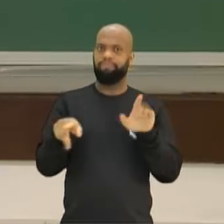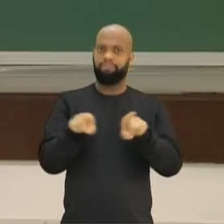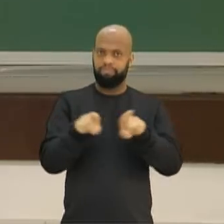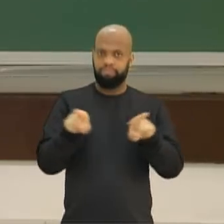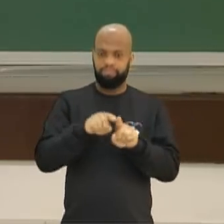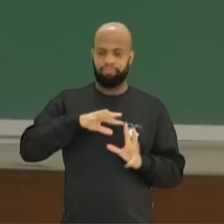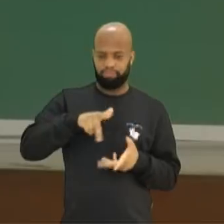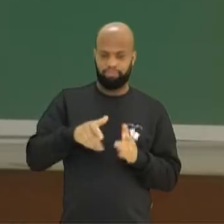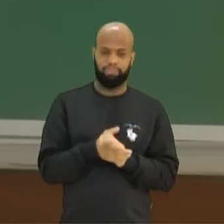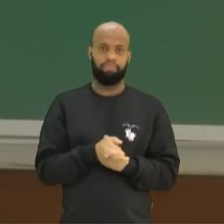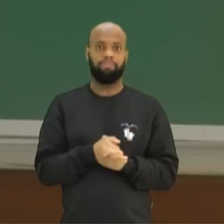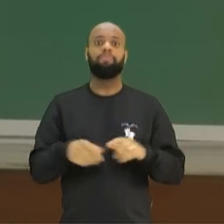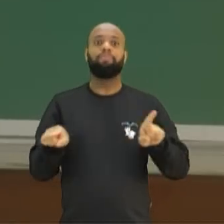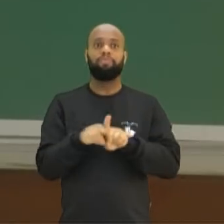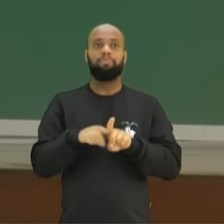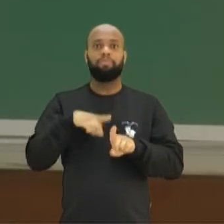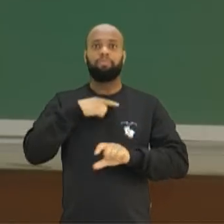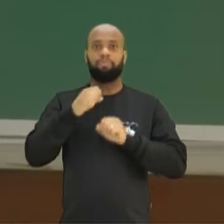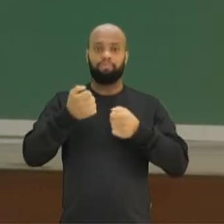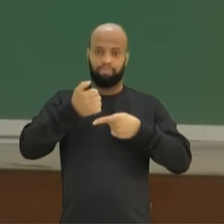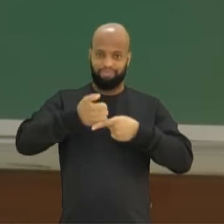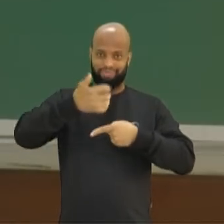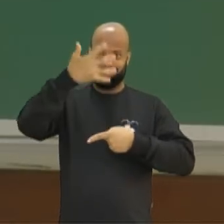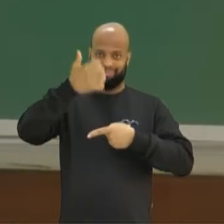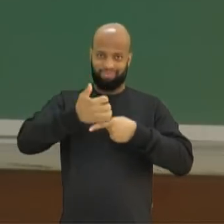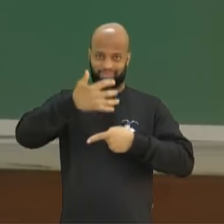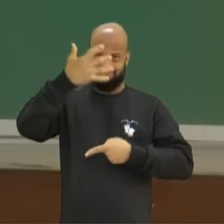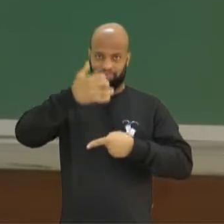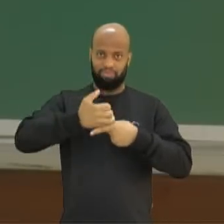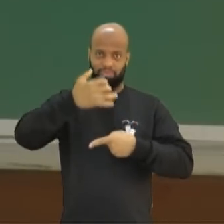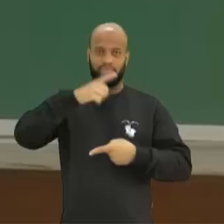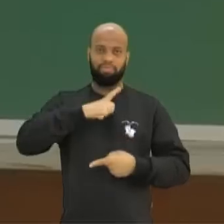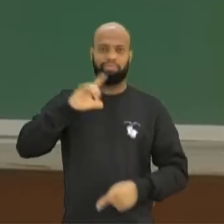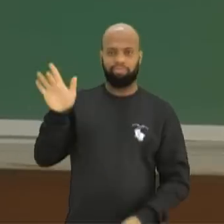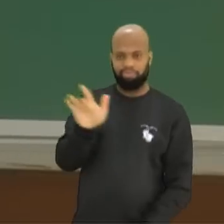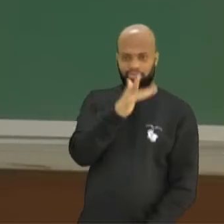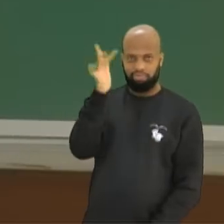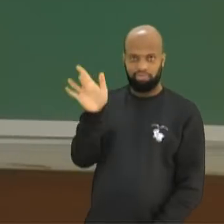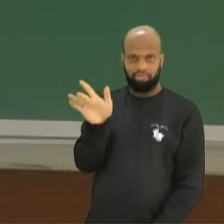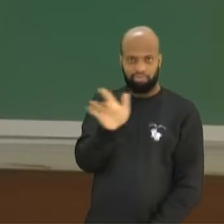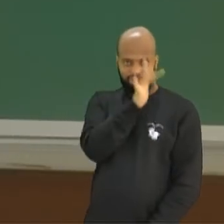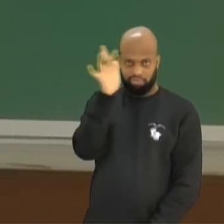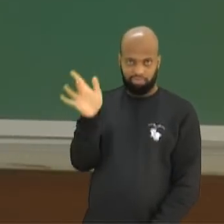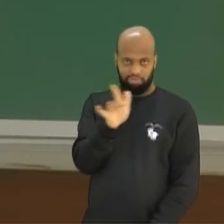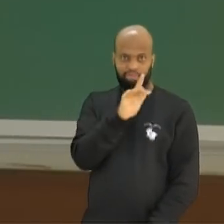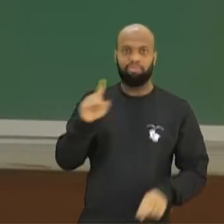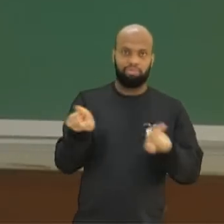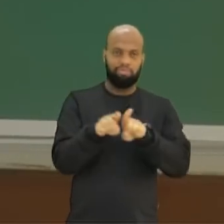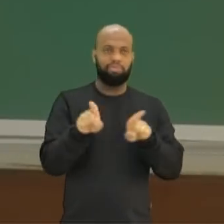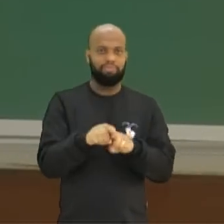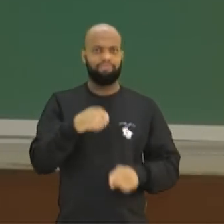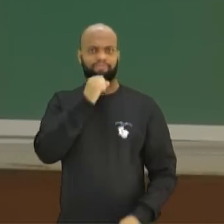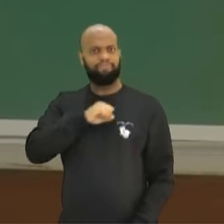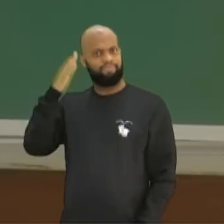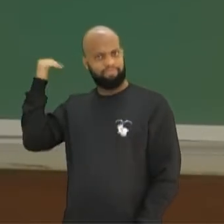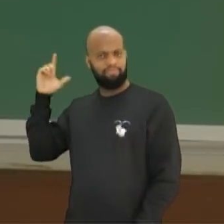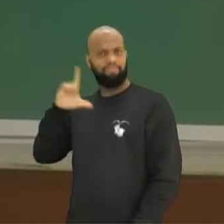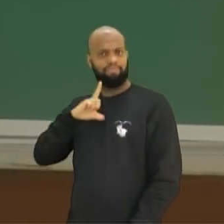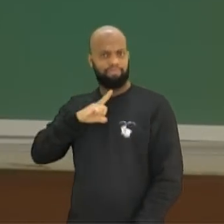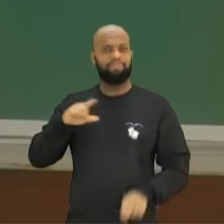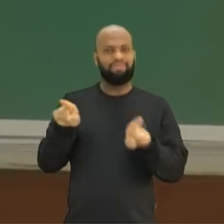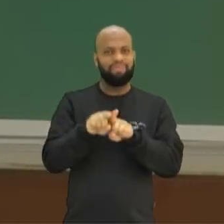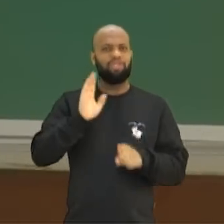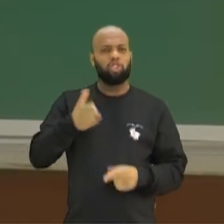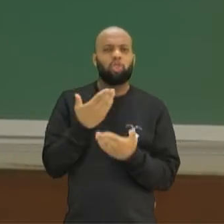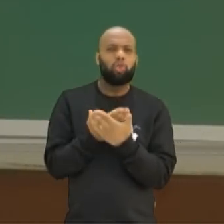todo. A Netflix é mais antiga do que a gente pensava. Lembra que na aula anterior a gente falou sobre a Netflix, que